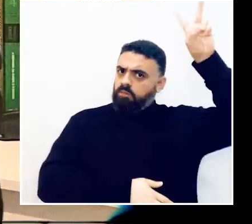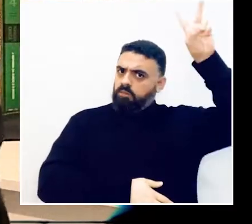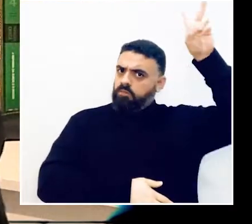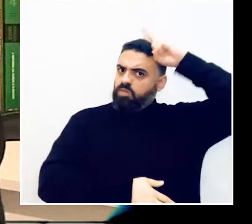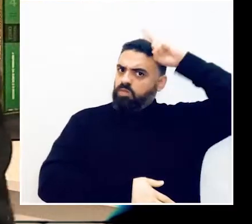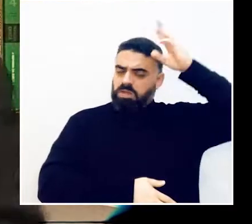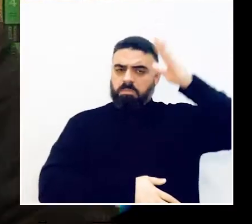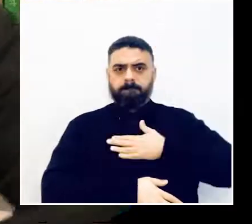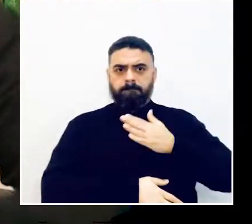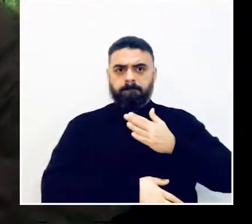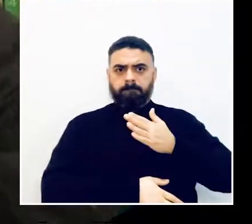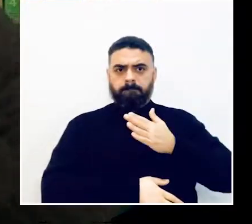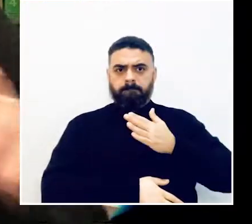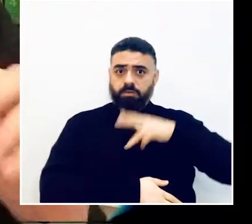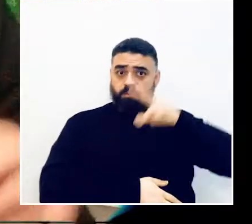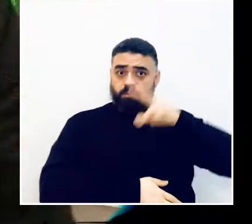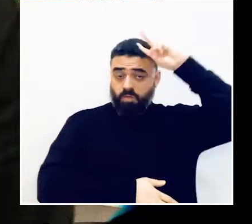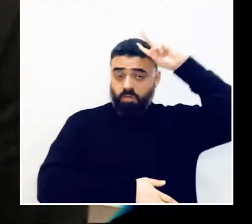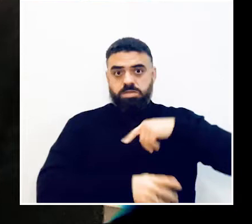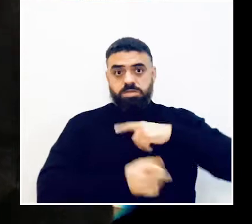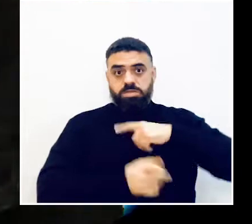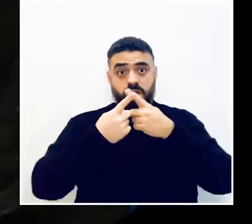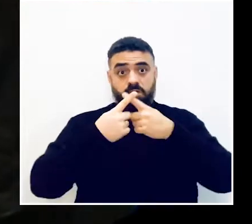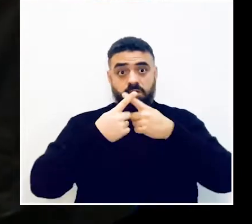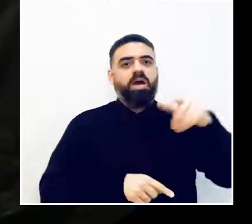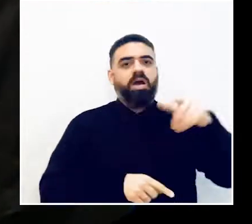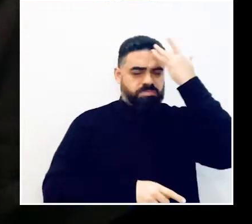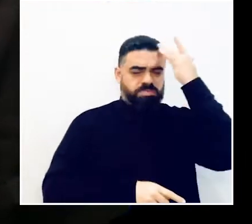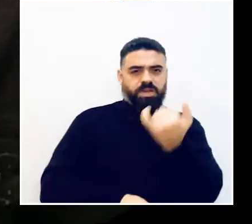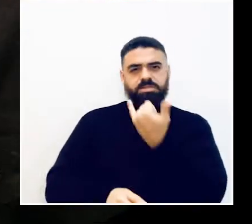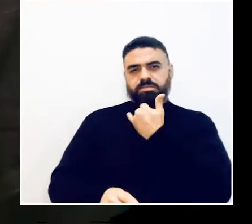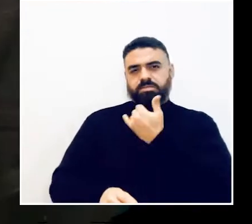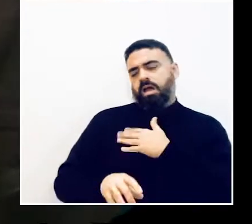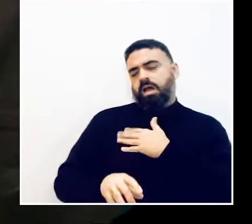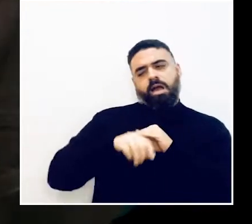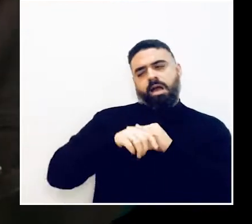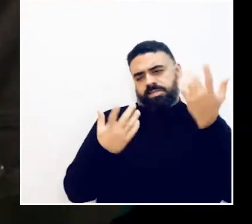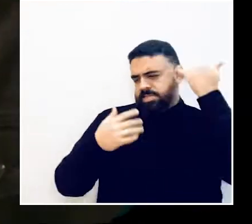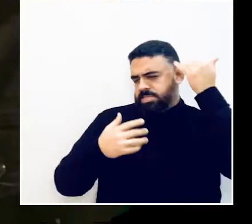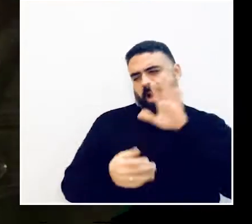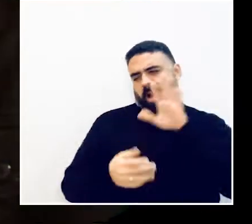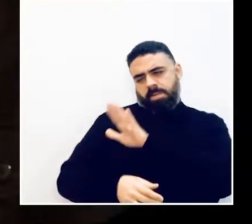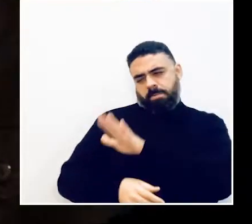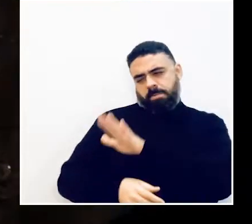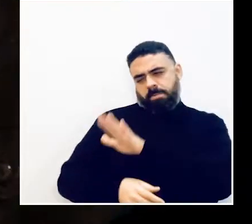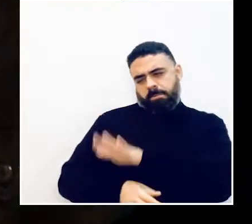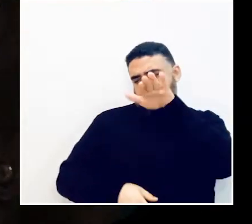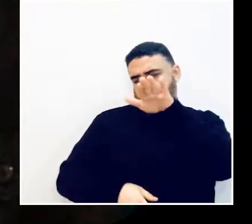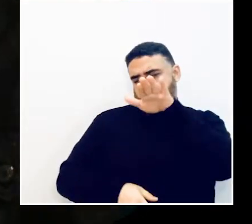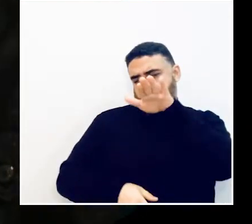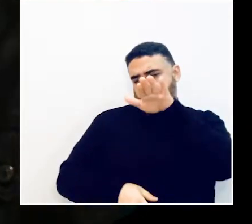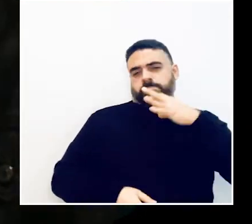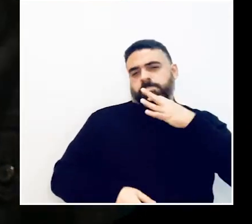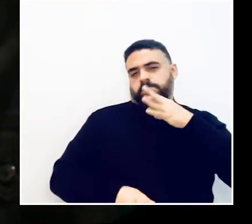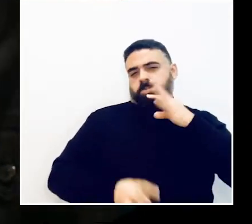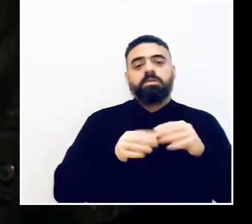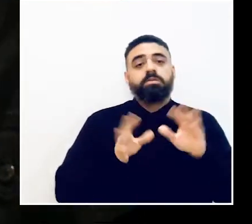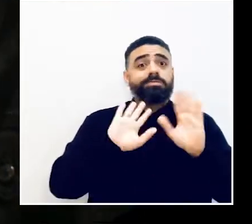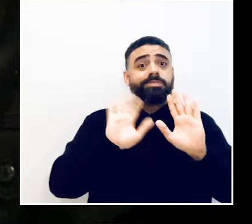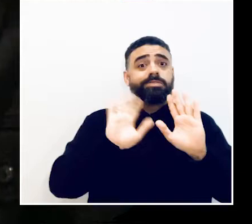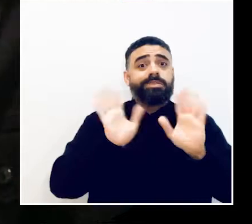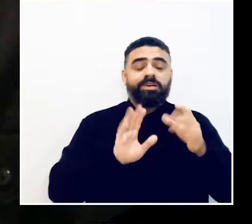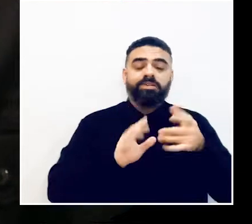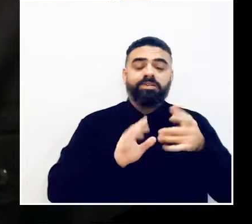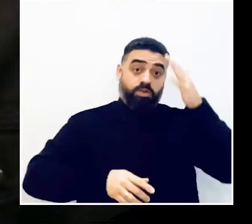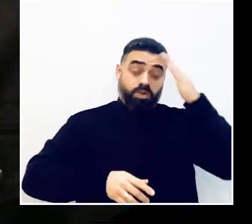muitos esperam, né? Porque você sabe desde pequeno que você tinha vocação. Não, eu não sabia. Eu fui reconhecer isso com já mais